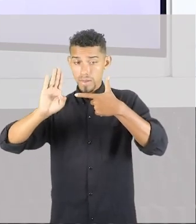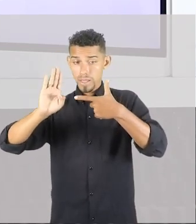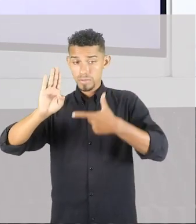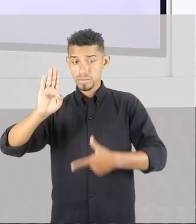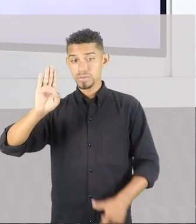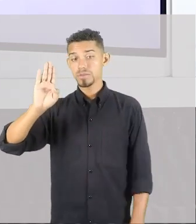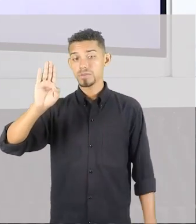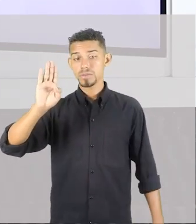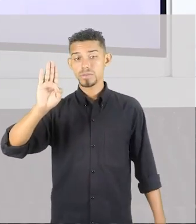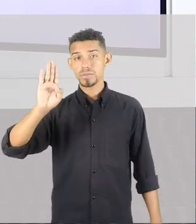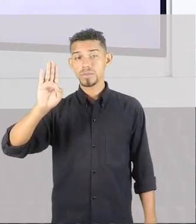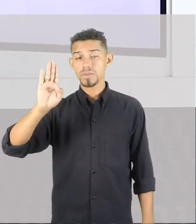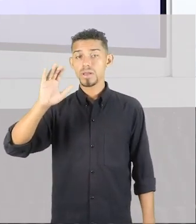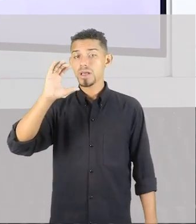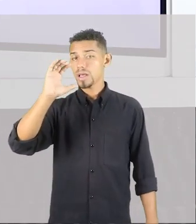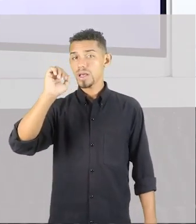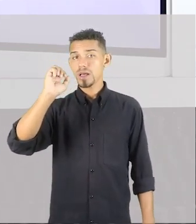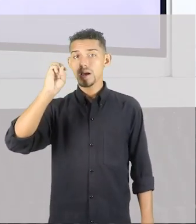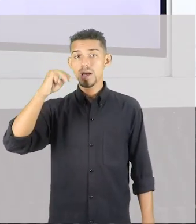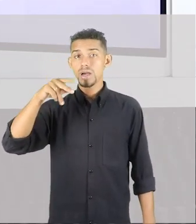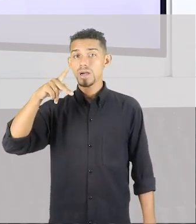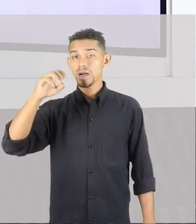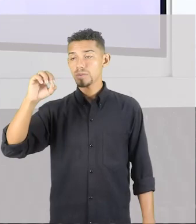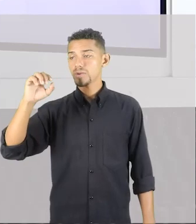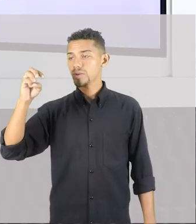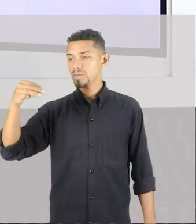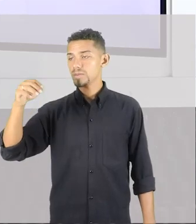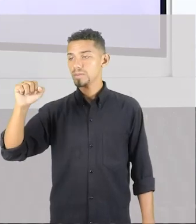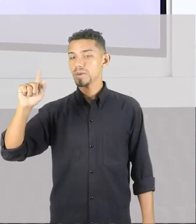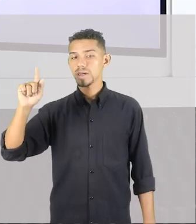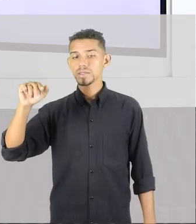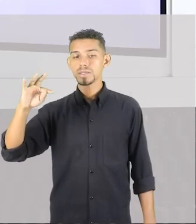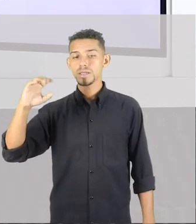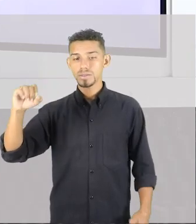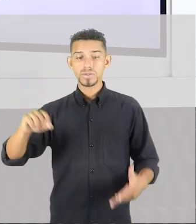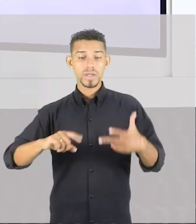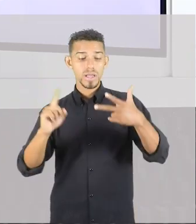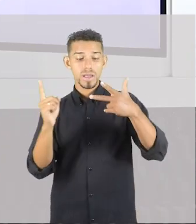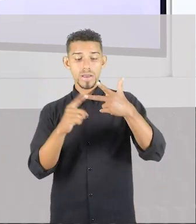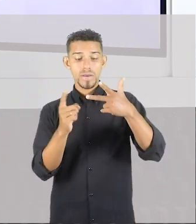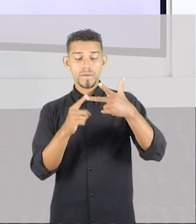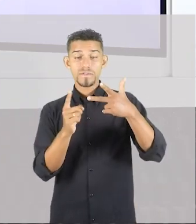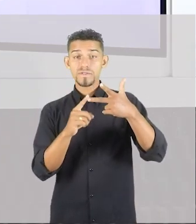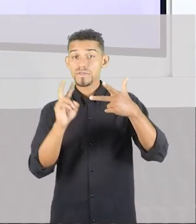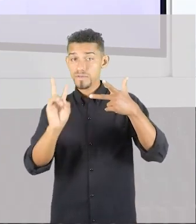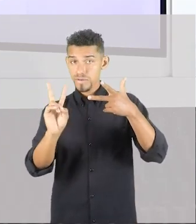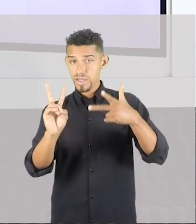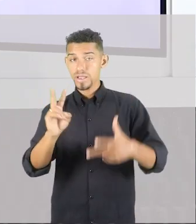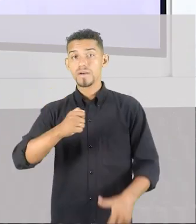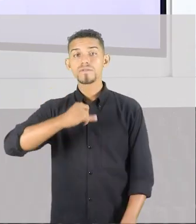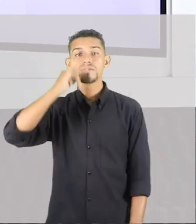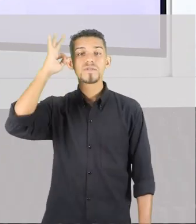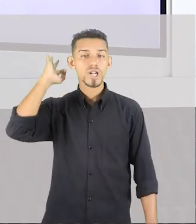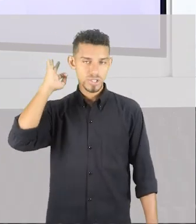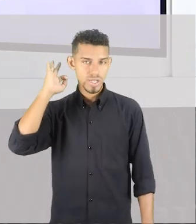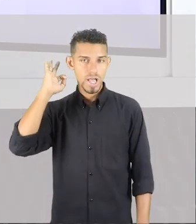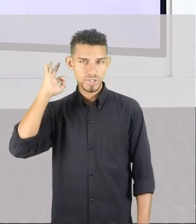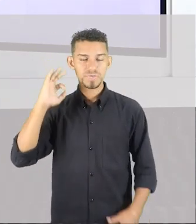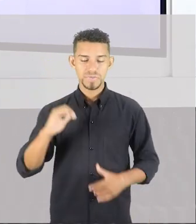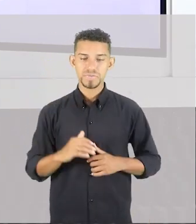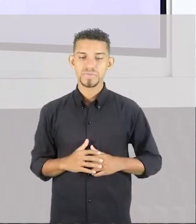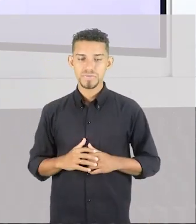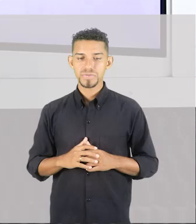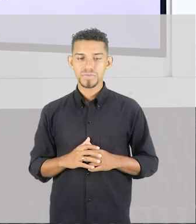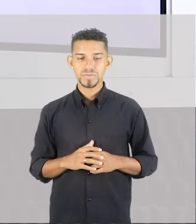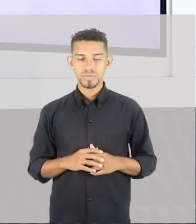magnético. B significa campo magnético. E V, a velocidade, esse indicador, o outro dedo, né? Mínimo